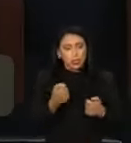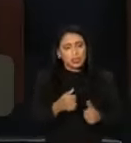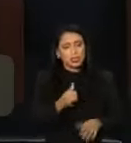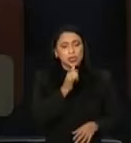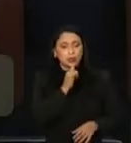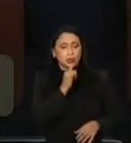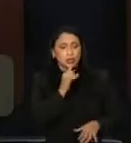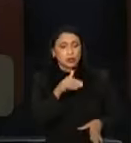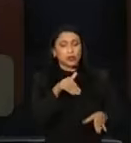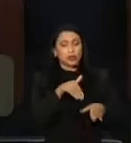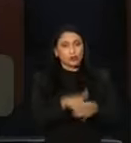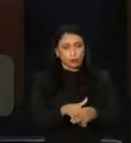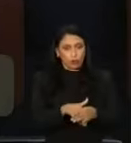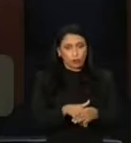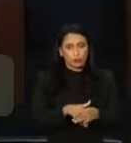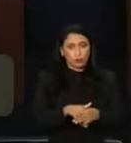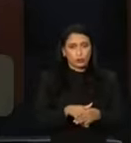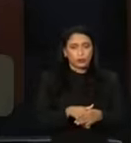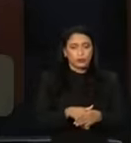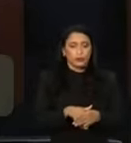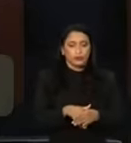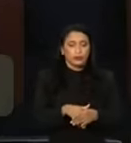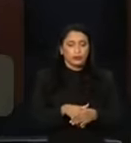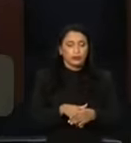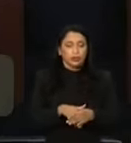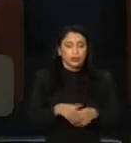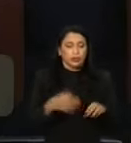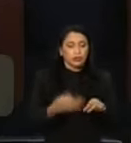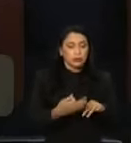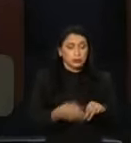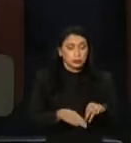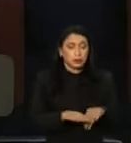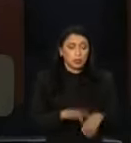no voto de um ilustre ministro da Corte.